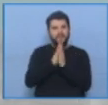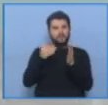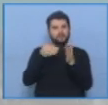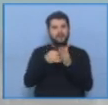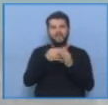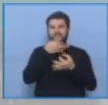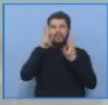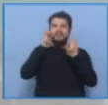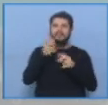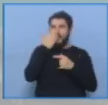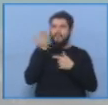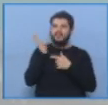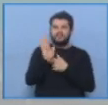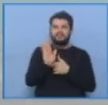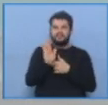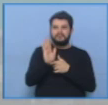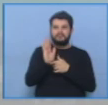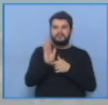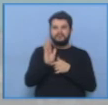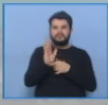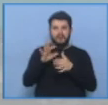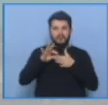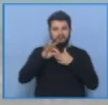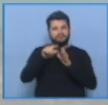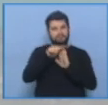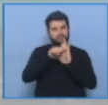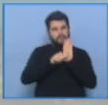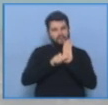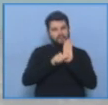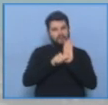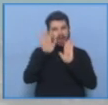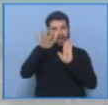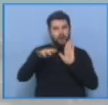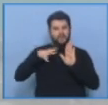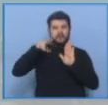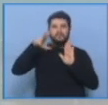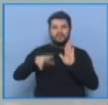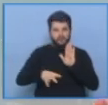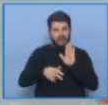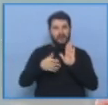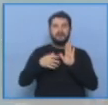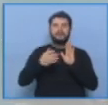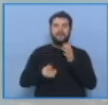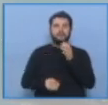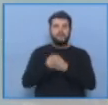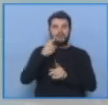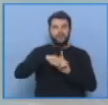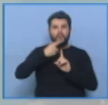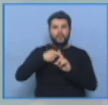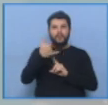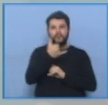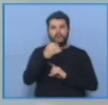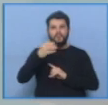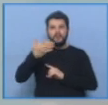do assunto. Por exemplo, a partir das diretrizes que a Conferência Episcopal Portuguesa publicou em 2012